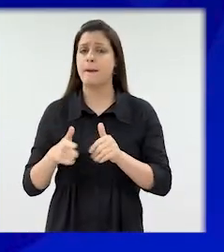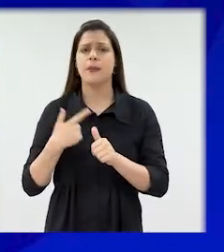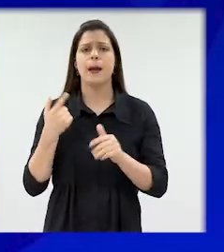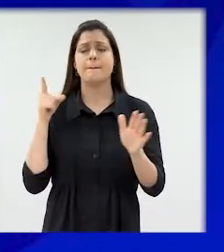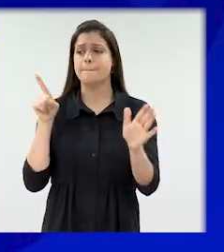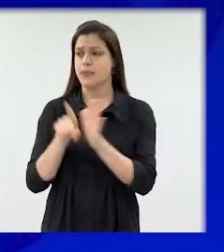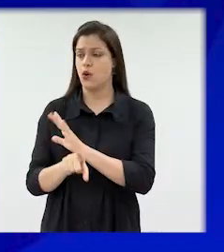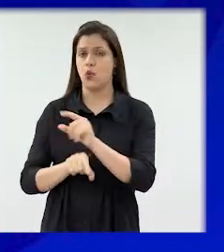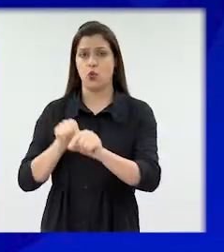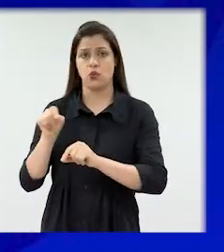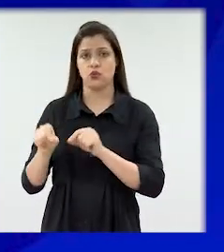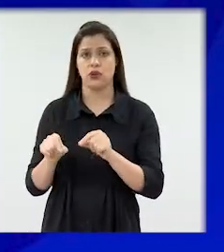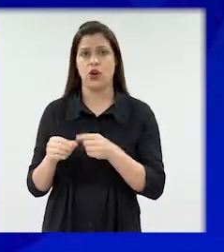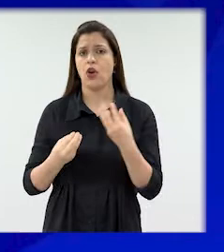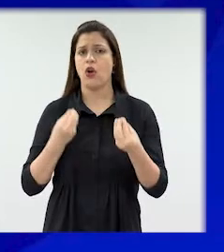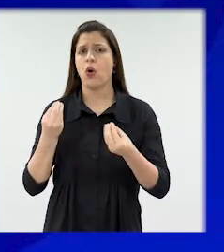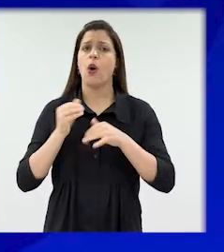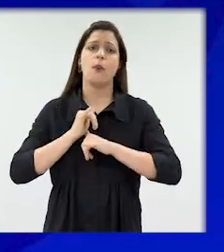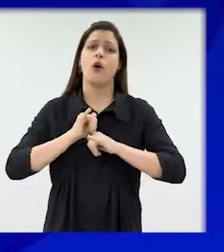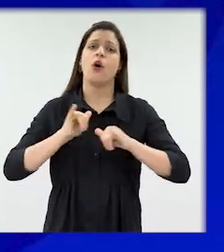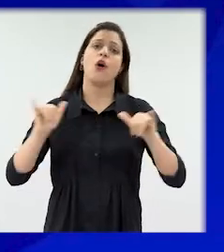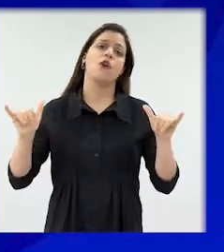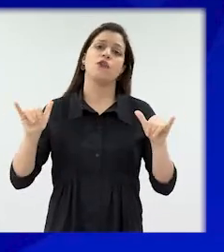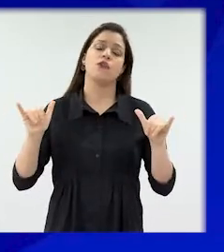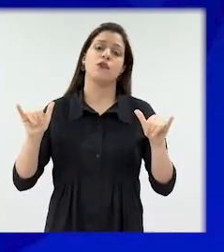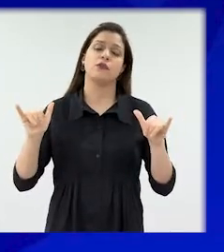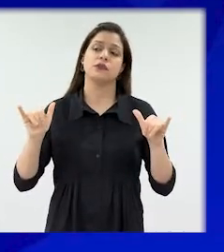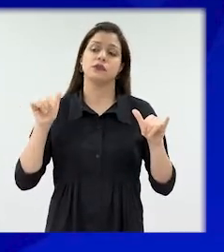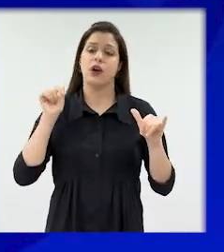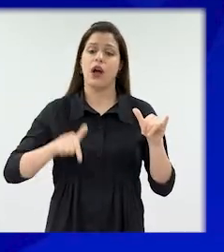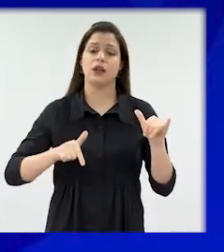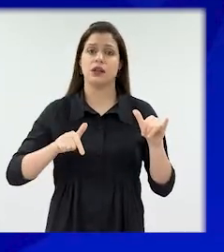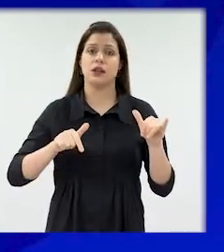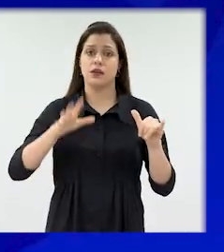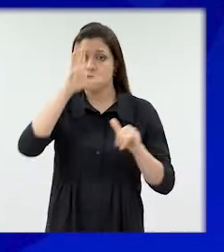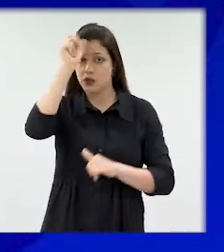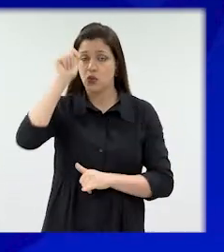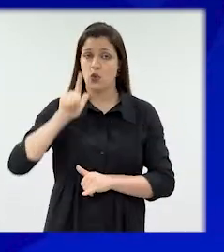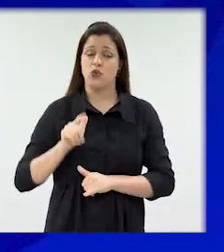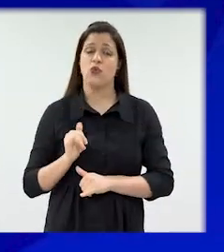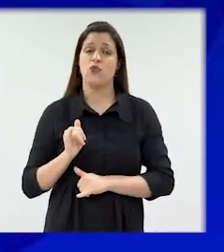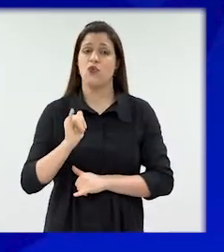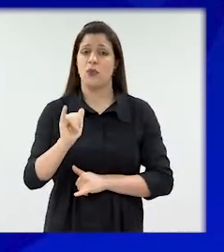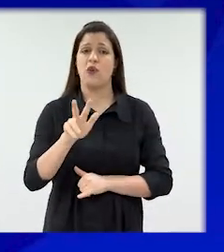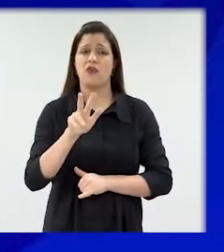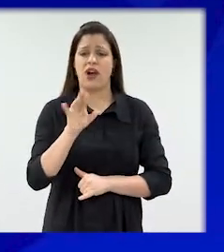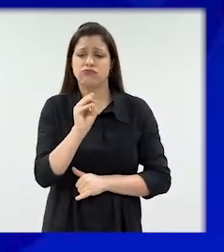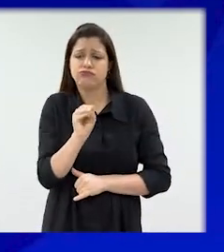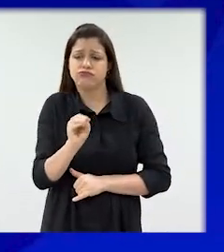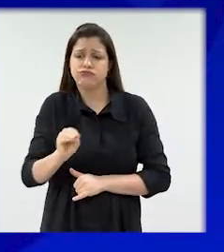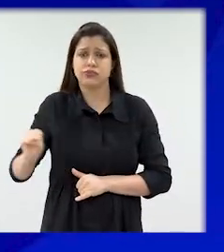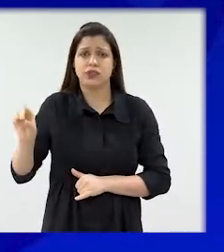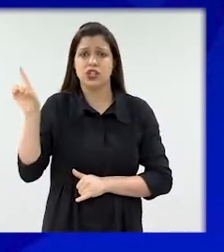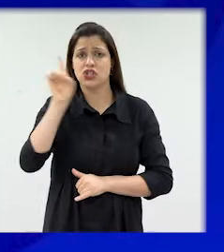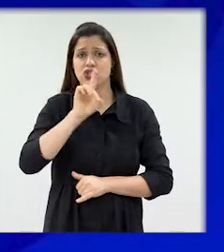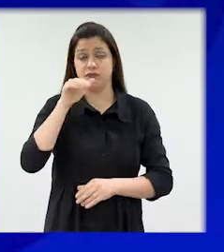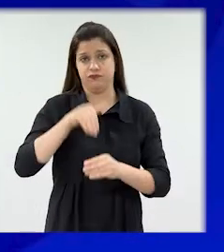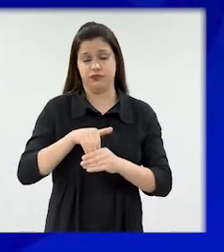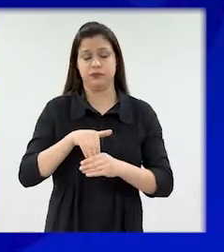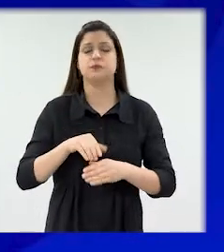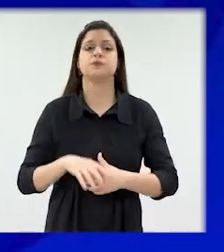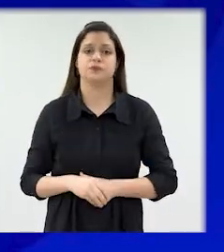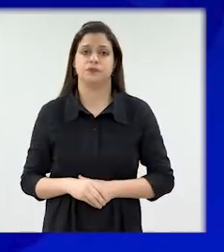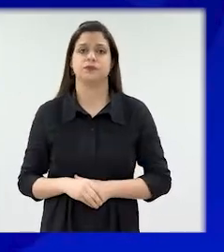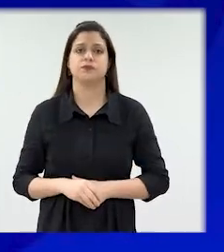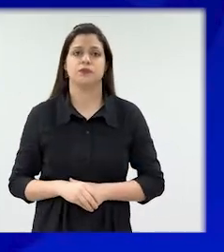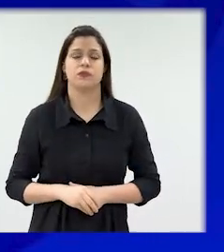a notícia de que as eleições municipais seriam adiadas foi recebida em Mato Grosso do Sul? Bom, aqui no Mato Grosso do Sul, essa modificação